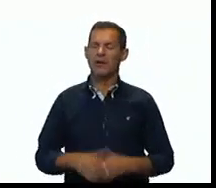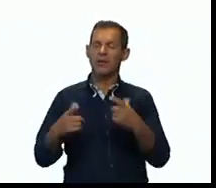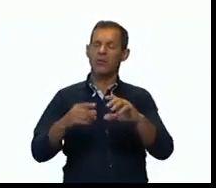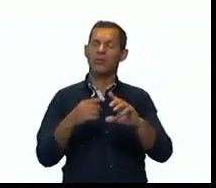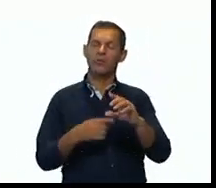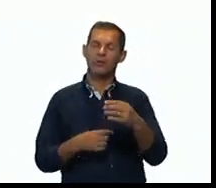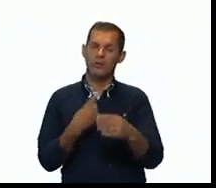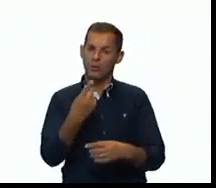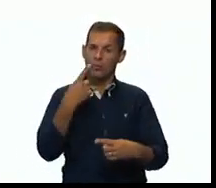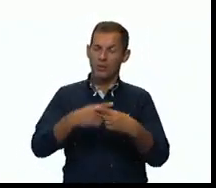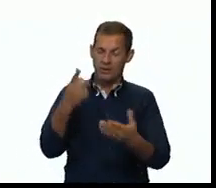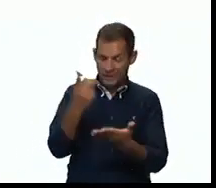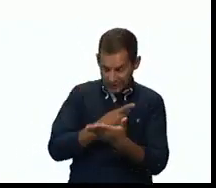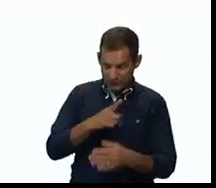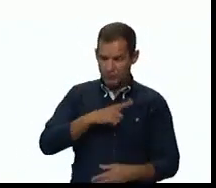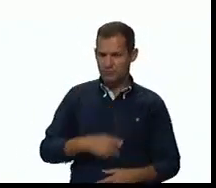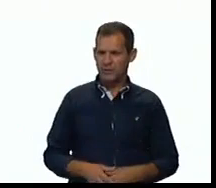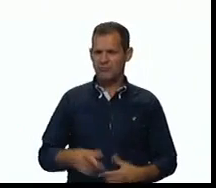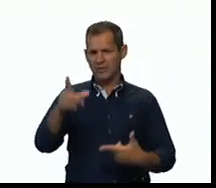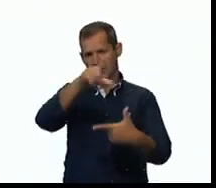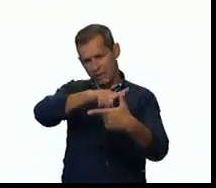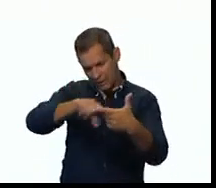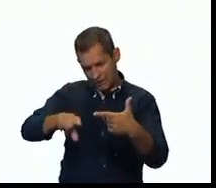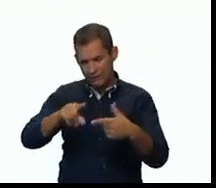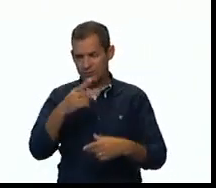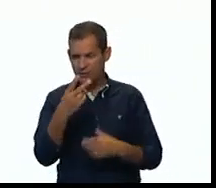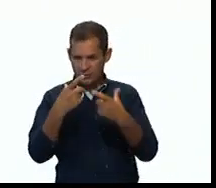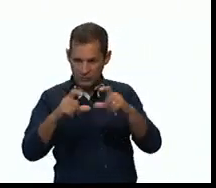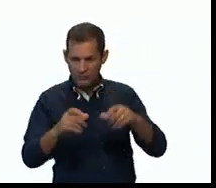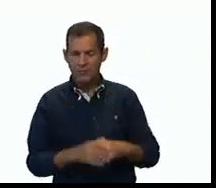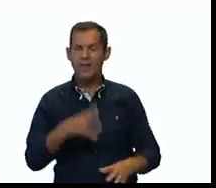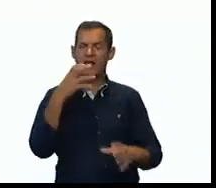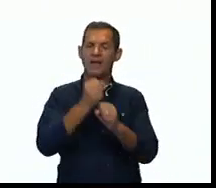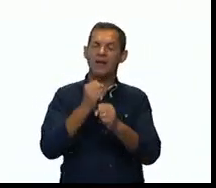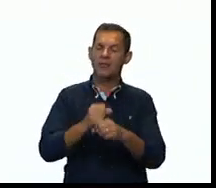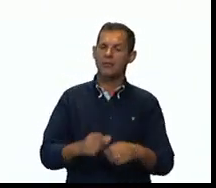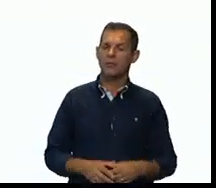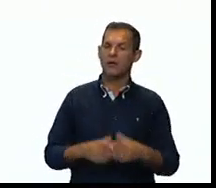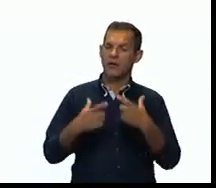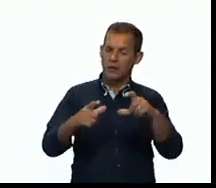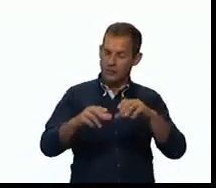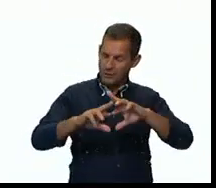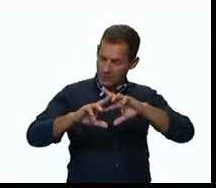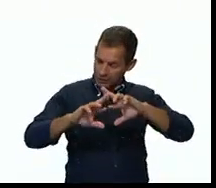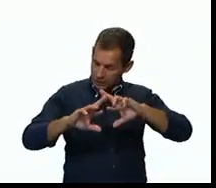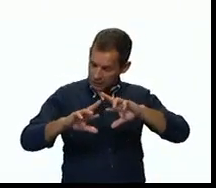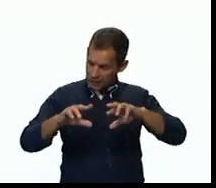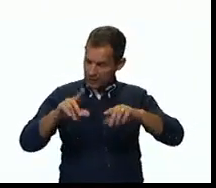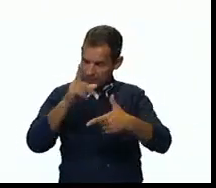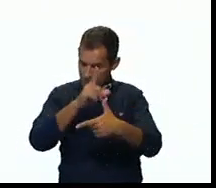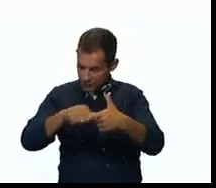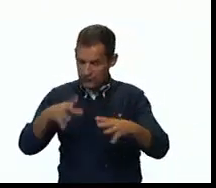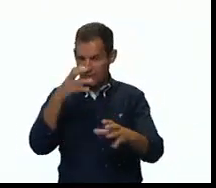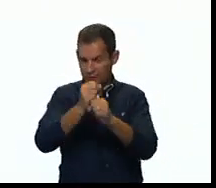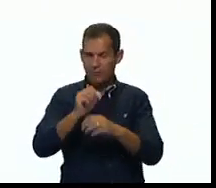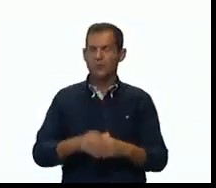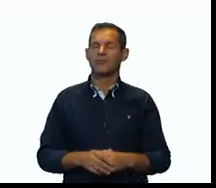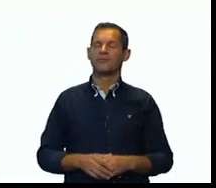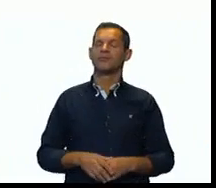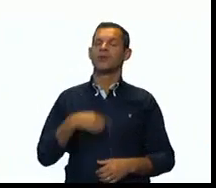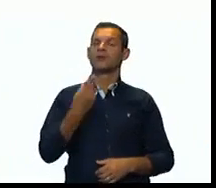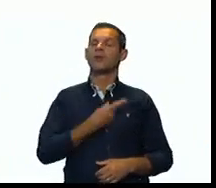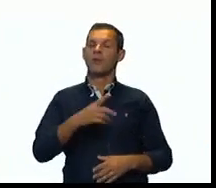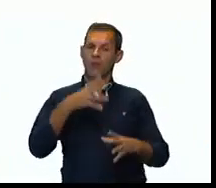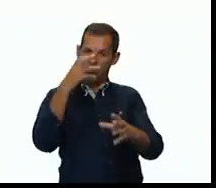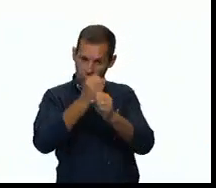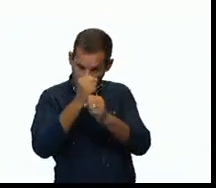Por isso que dá errado. Por isso que você tem que dividir em duas regiões, calcular a área separadamente e somar. Então, aqui nós